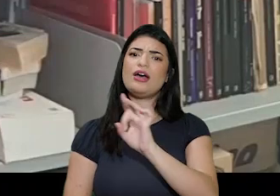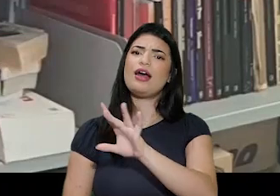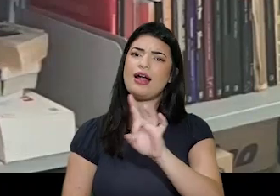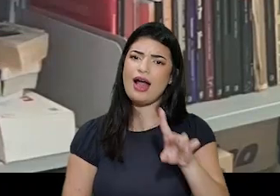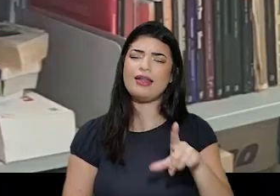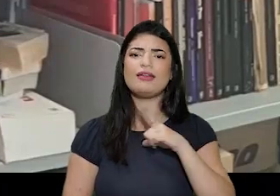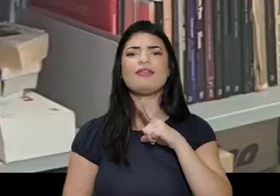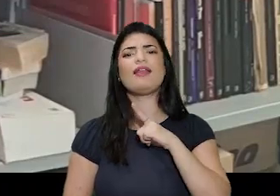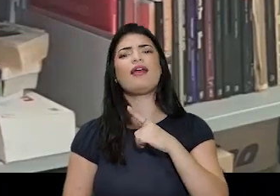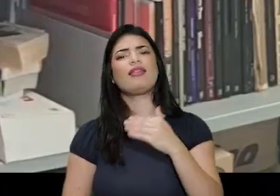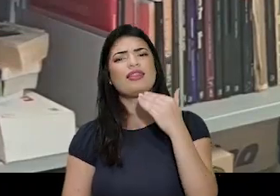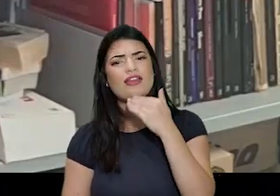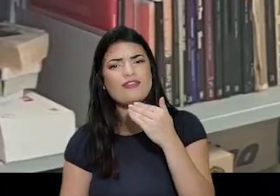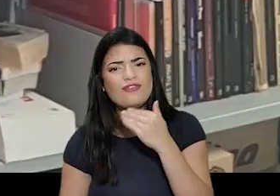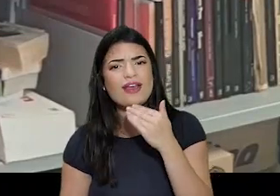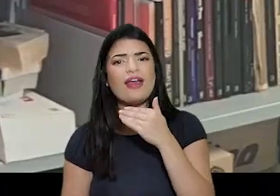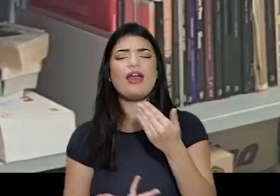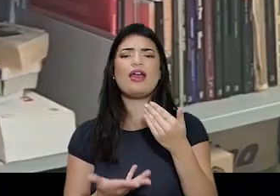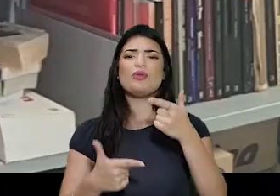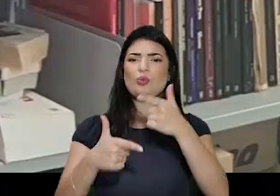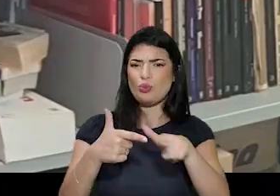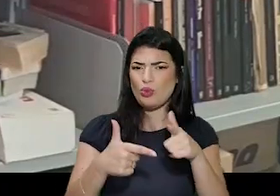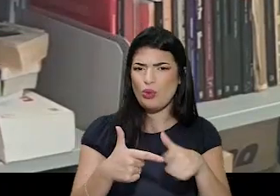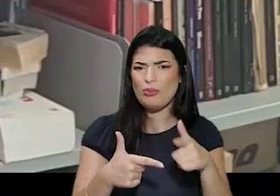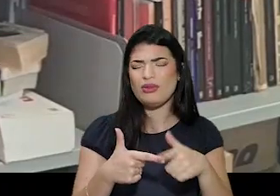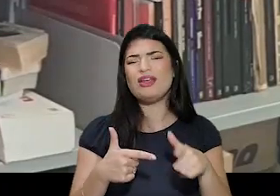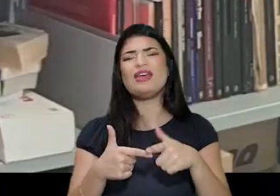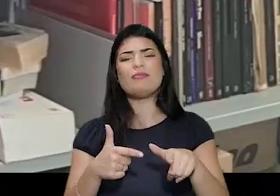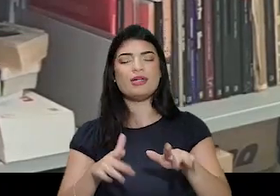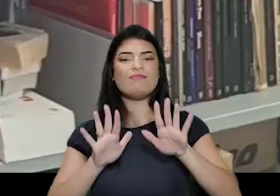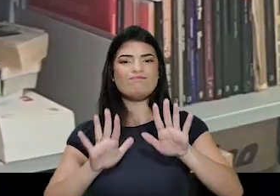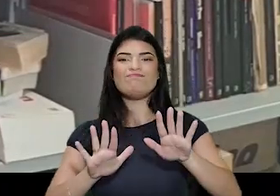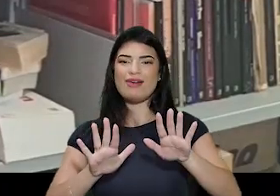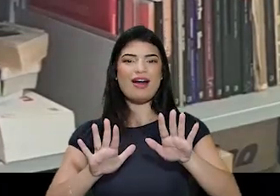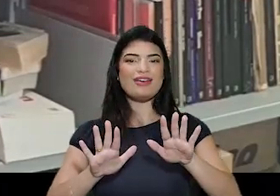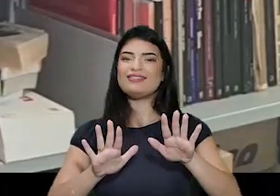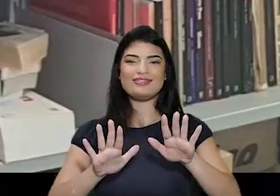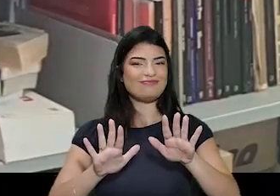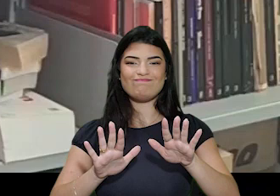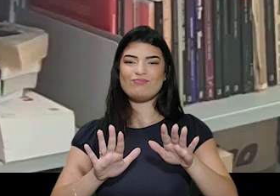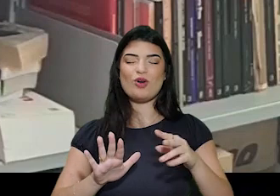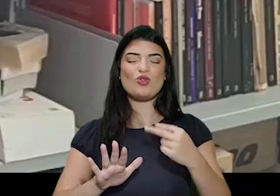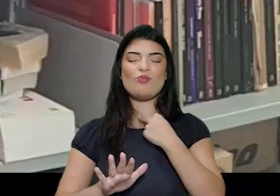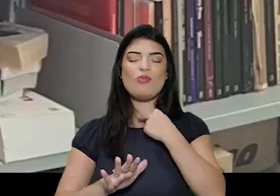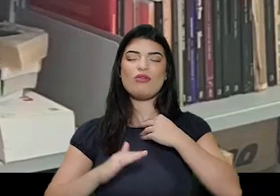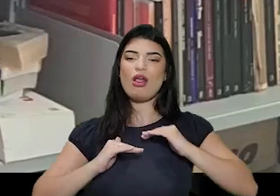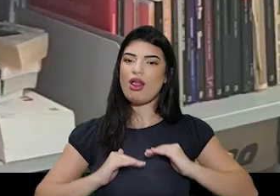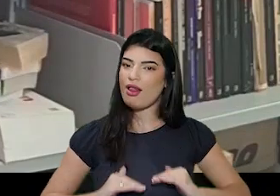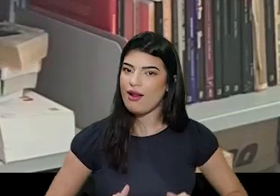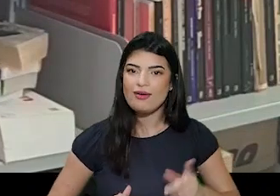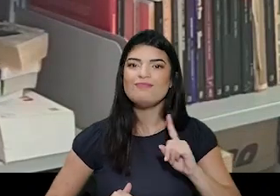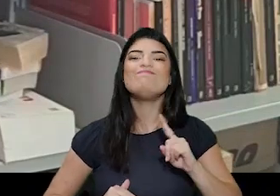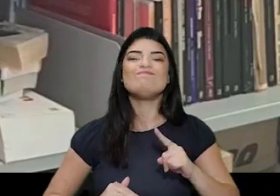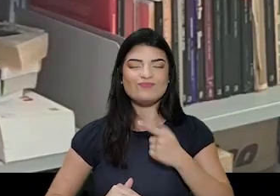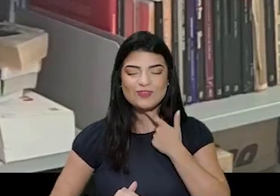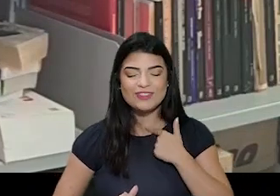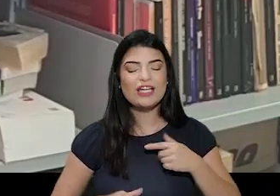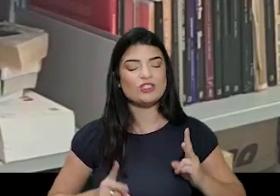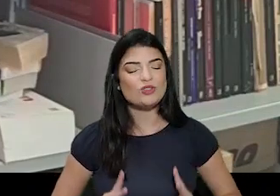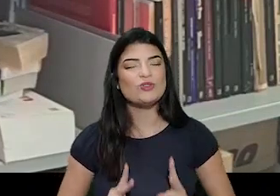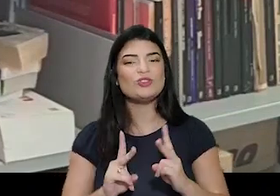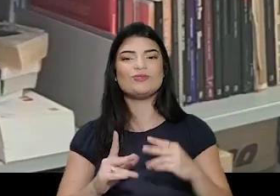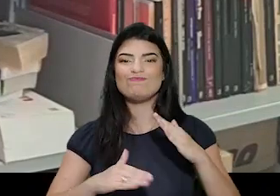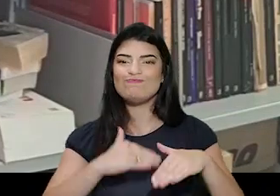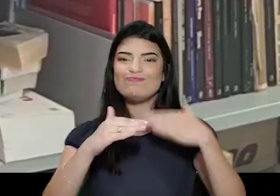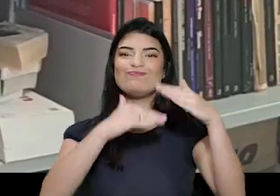fácil, cada um com seus defeitos, cada um com seus problemas, mas a gente não pode deixar isso diminuir a